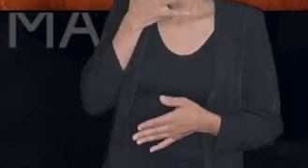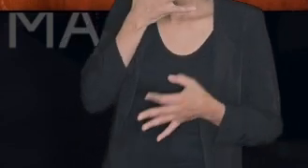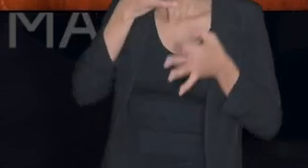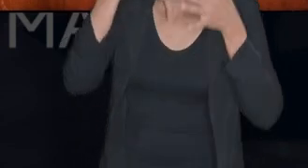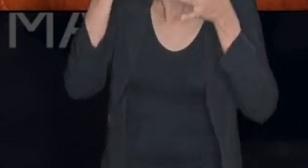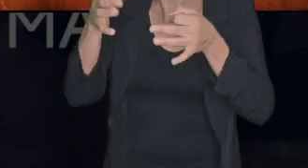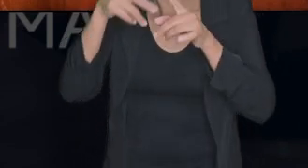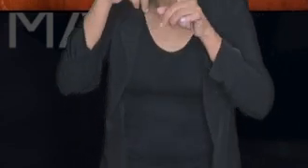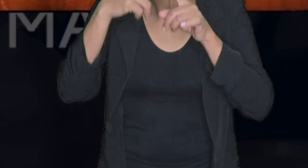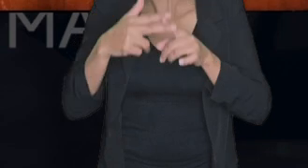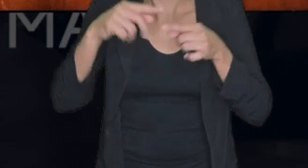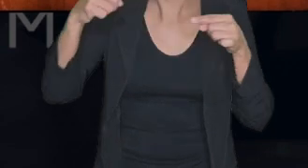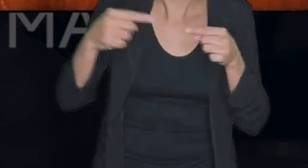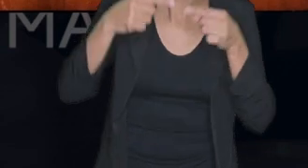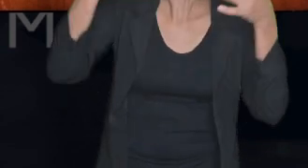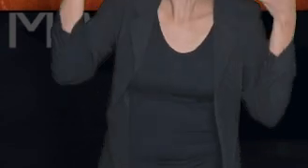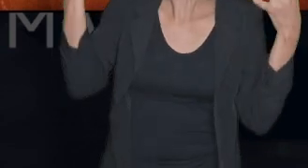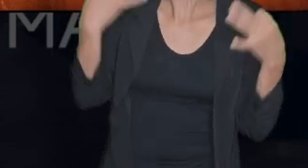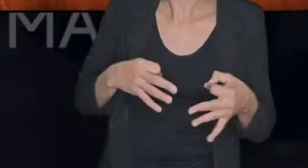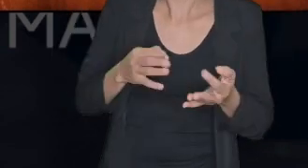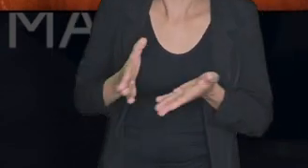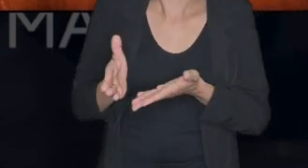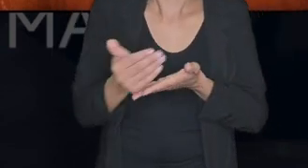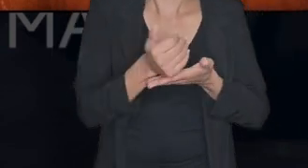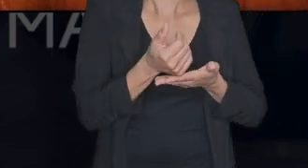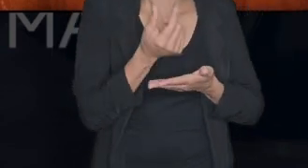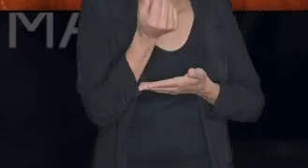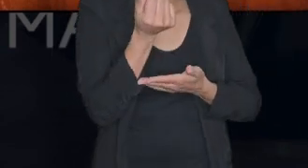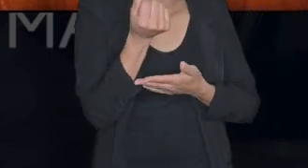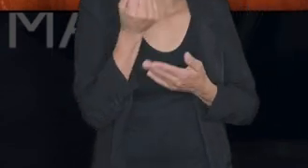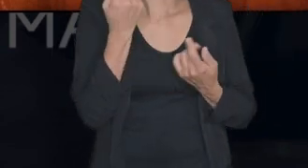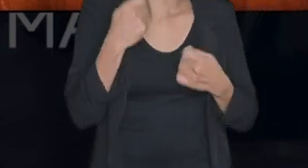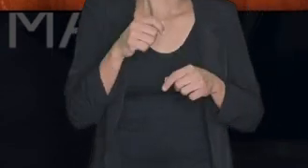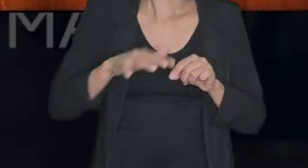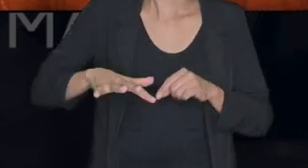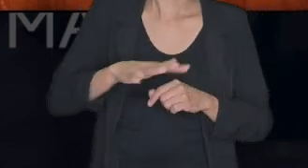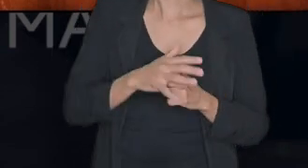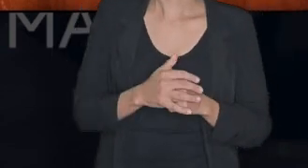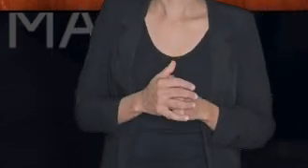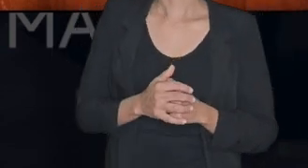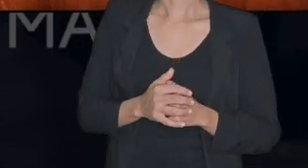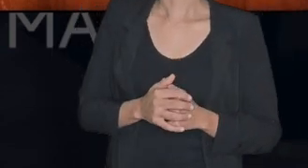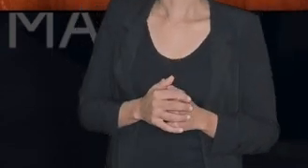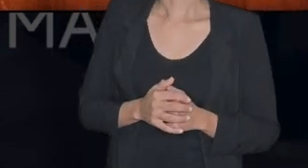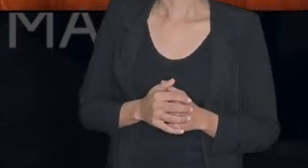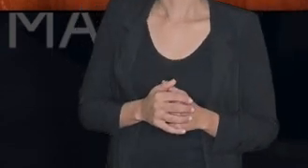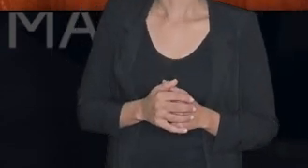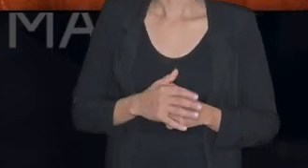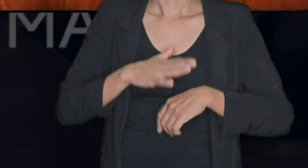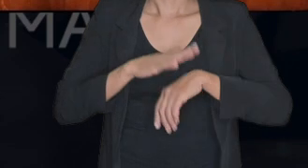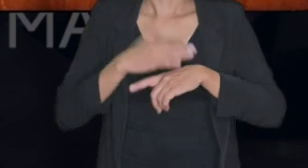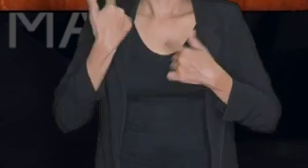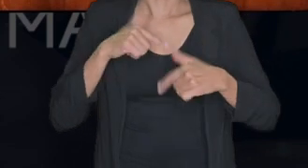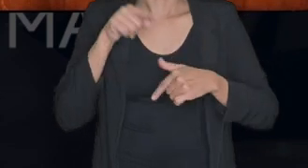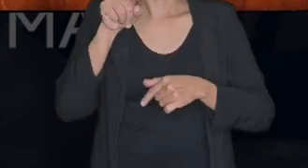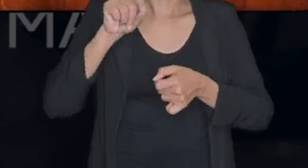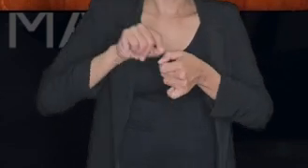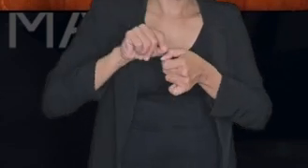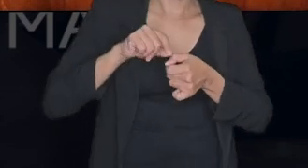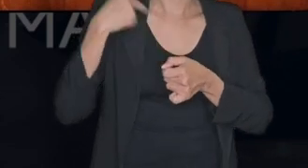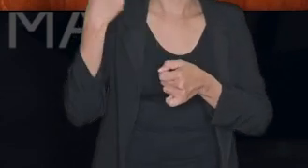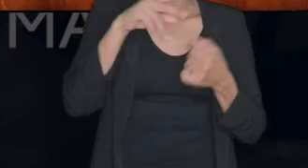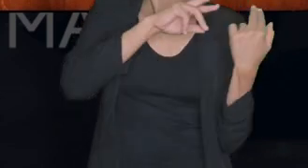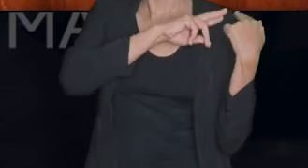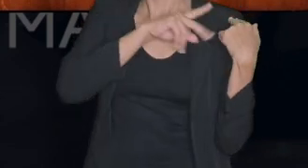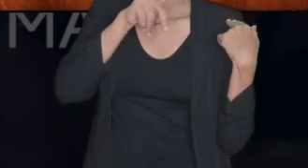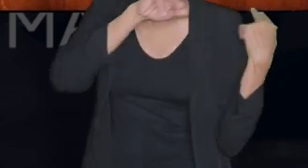do recolhimento tributário nos atos que você pratica, você será responsável